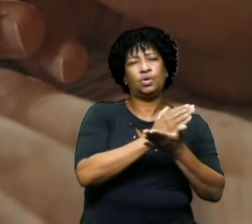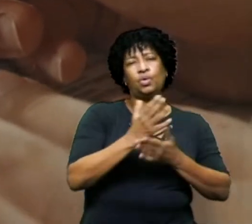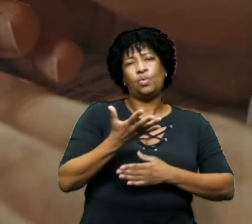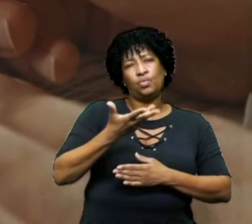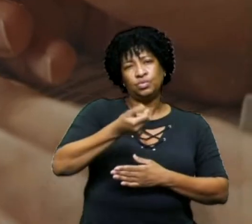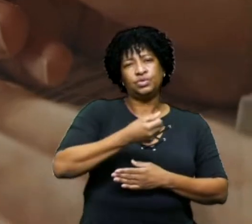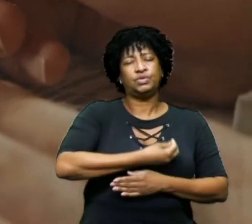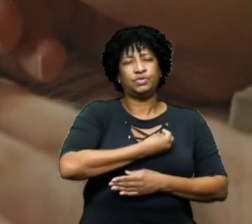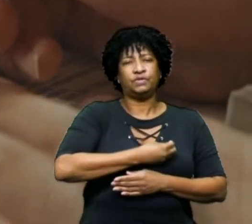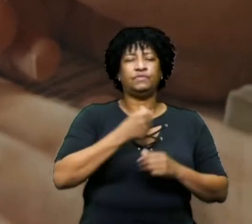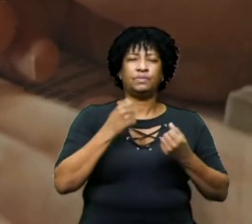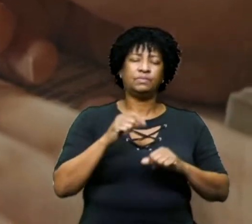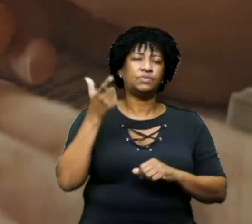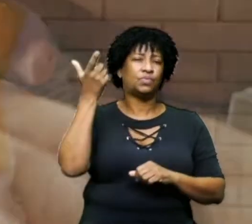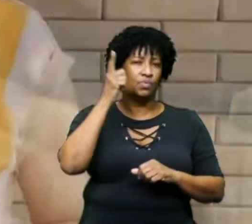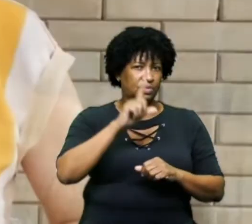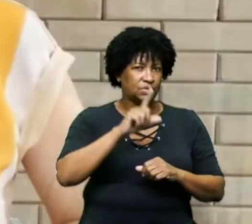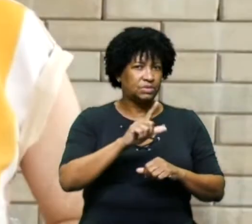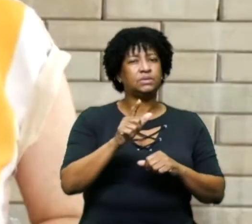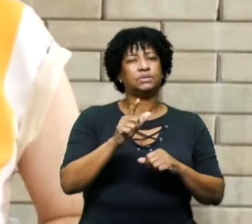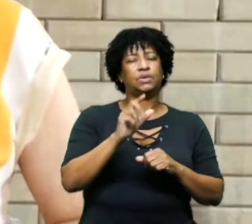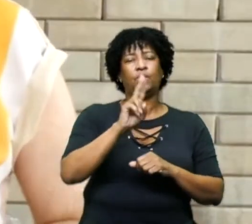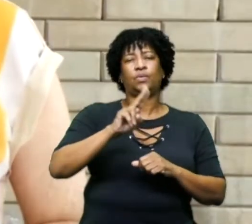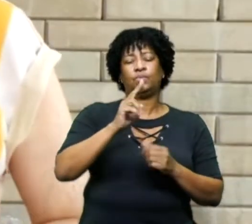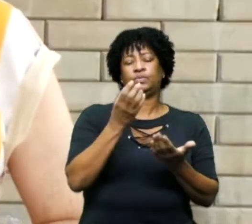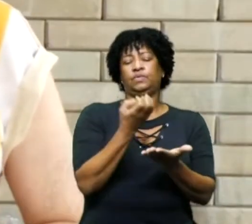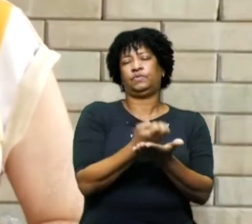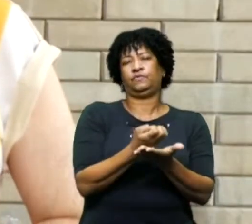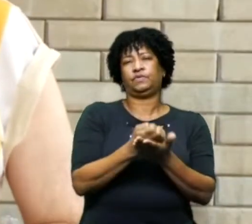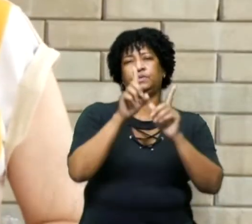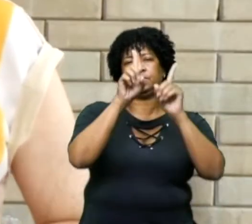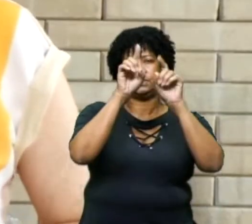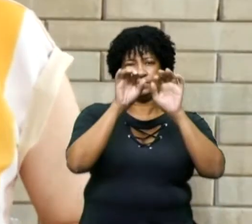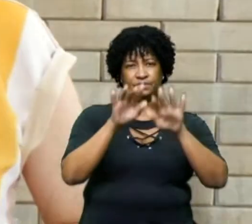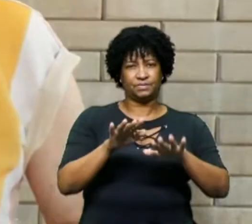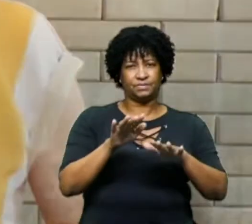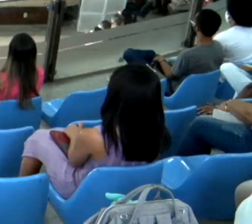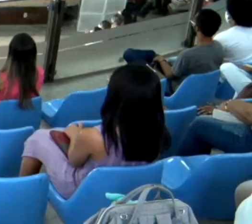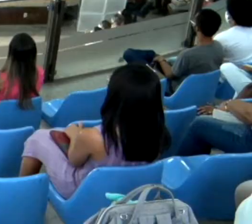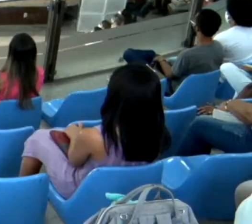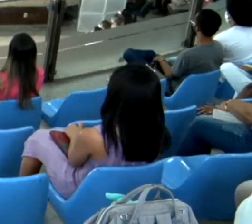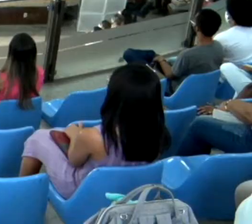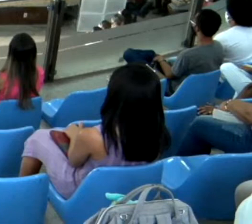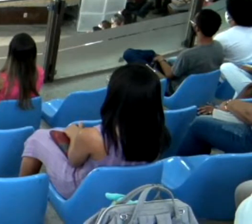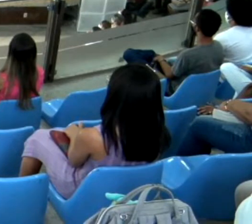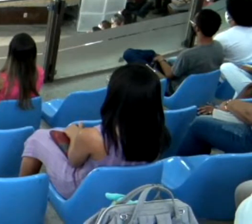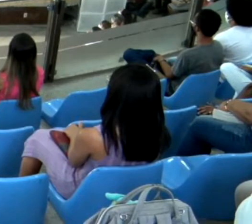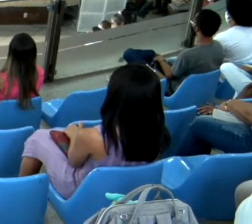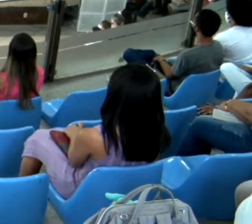contribuir de alguma forma para que vidas sejam alcançadas através da evangélica Deus te abençoe